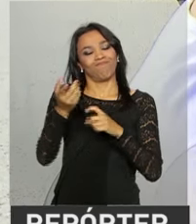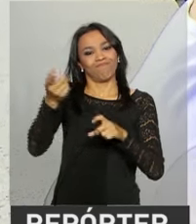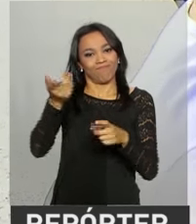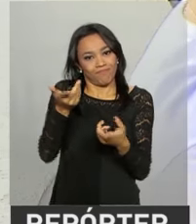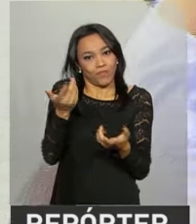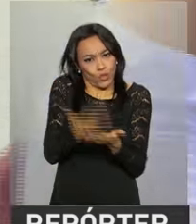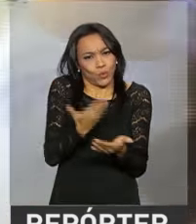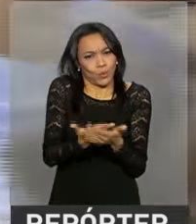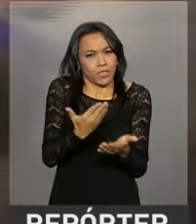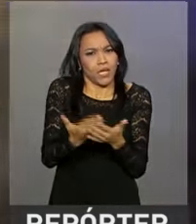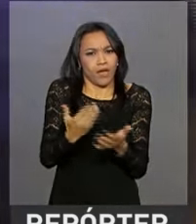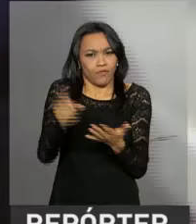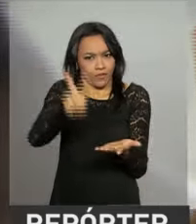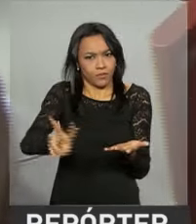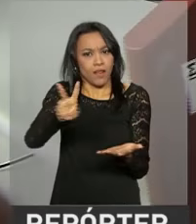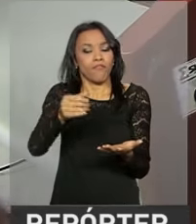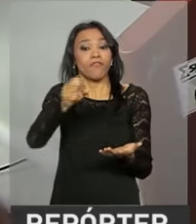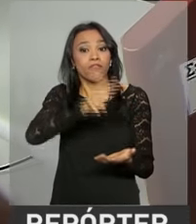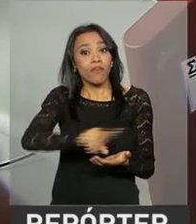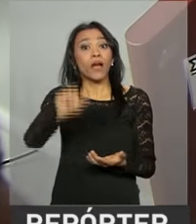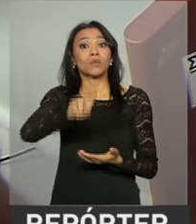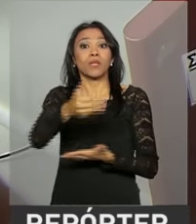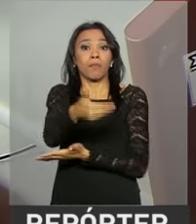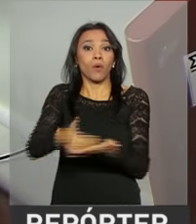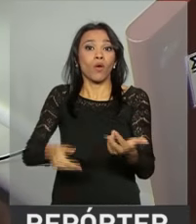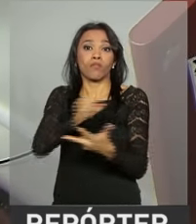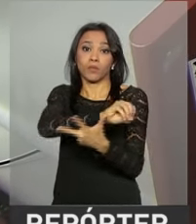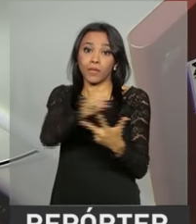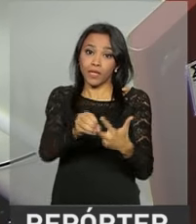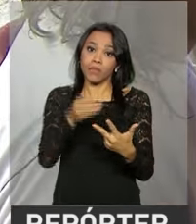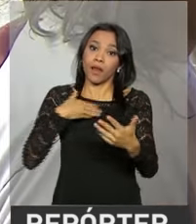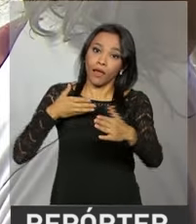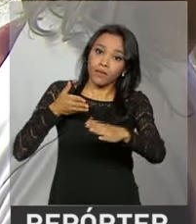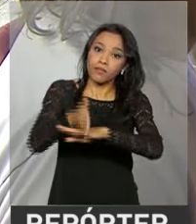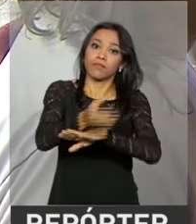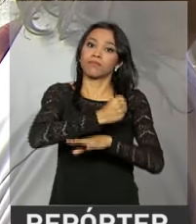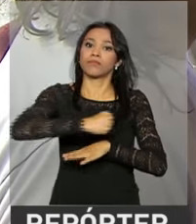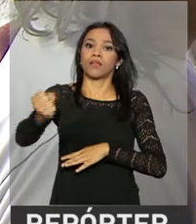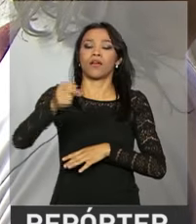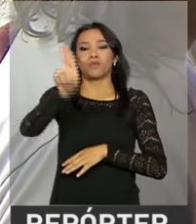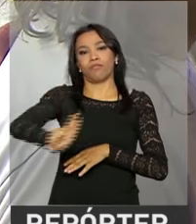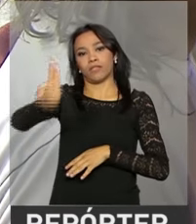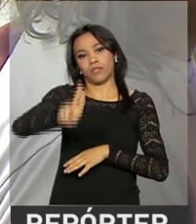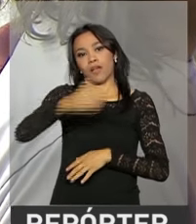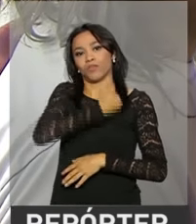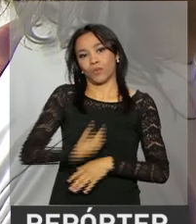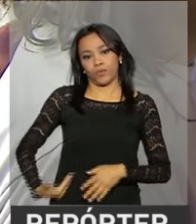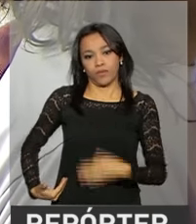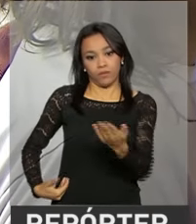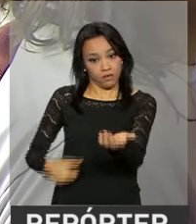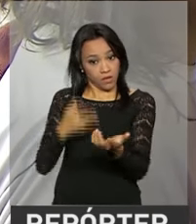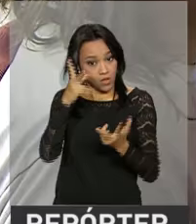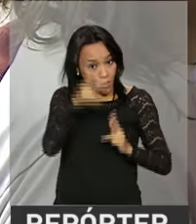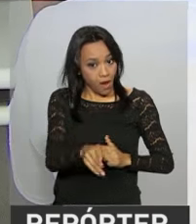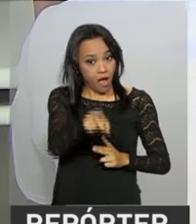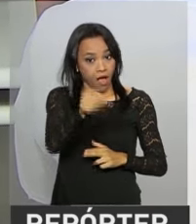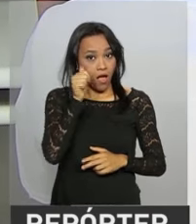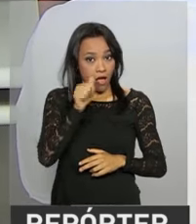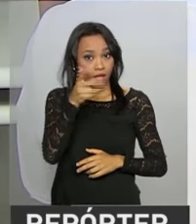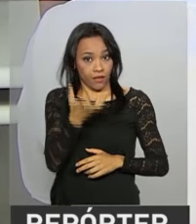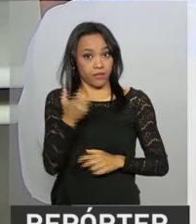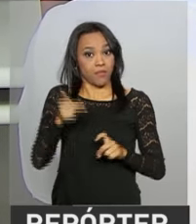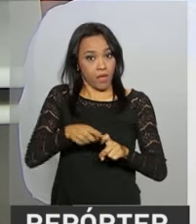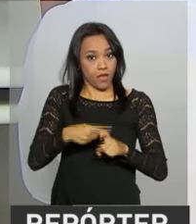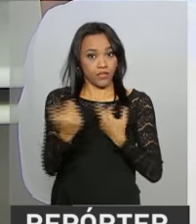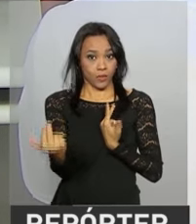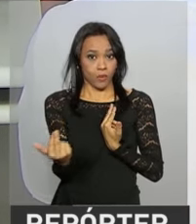Leonardo quer usar a prova do Enem para conseguir entrar numa faculdade pública assim como ele Jaqueline também quer ser médica e está